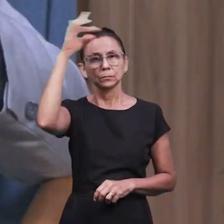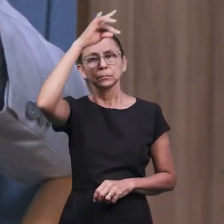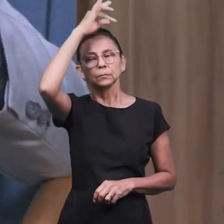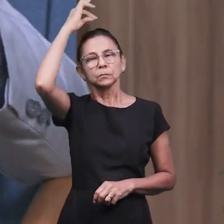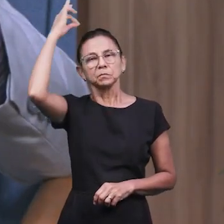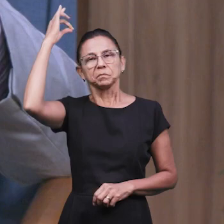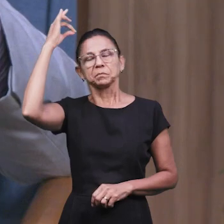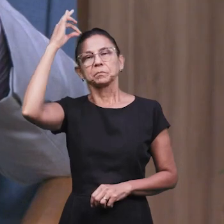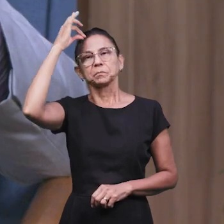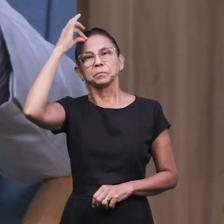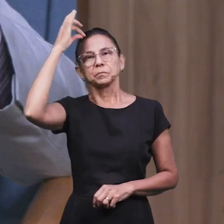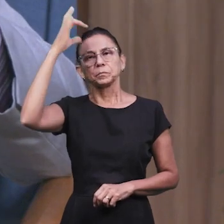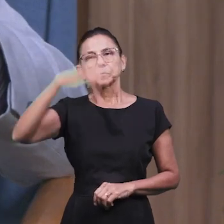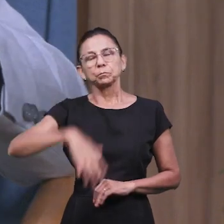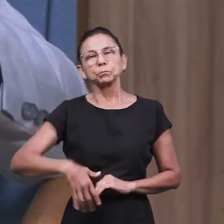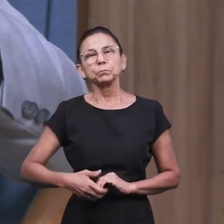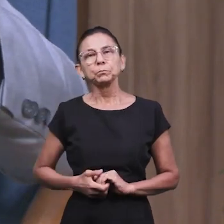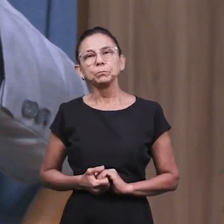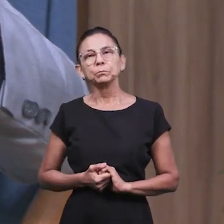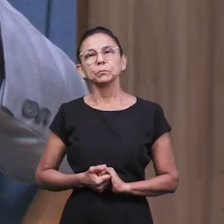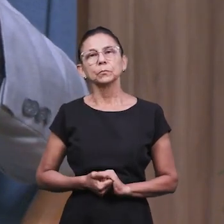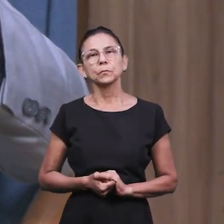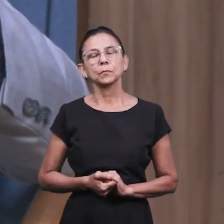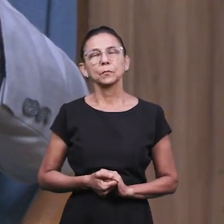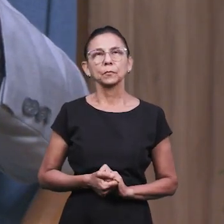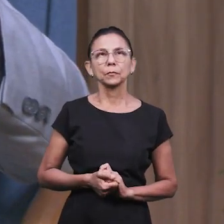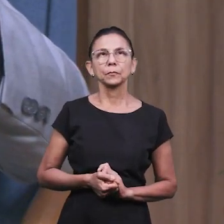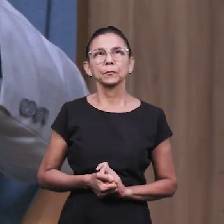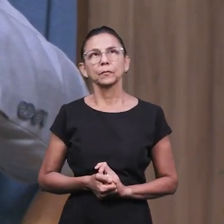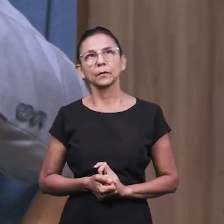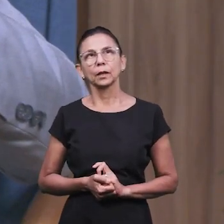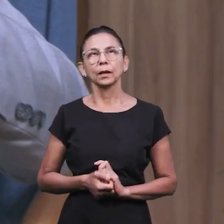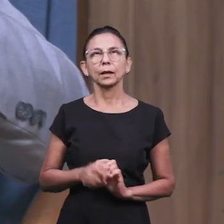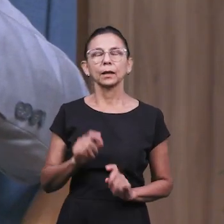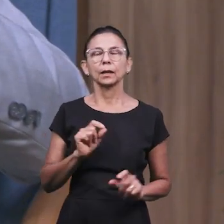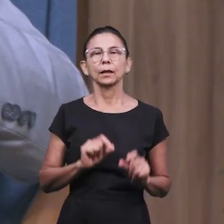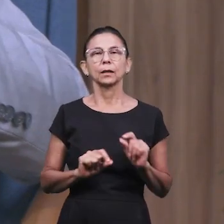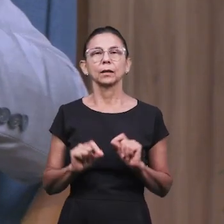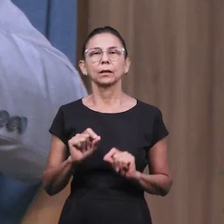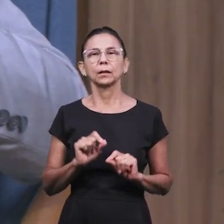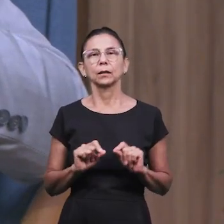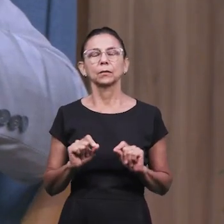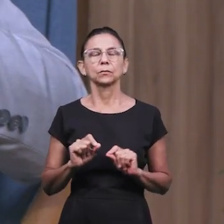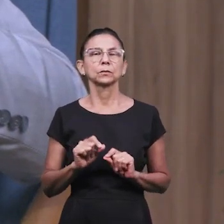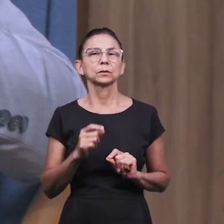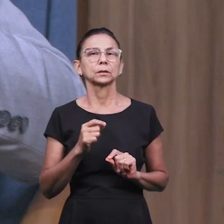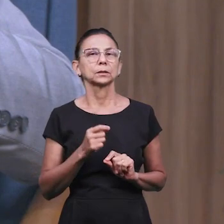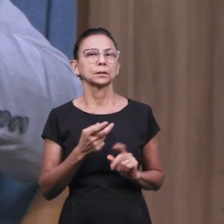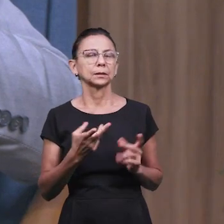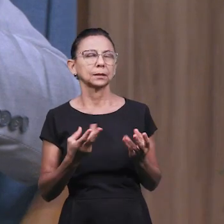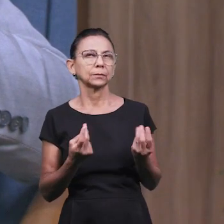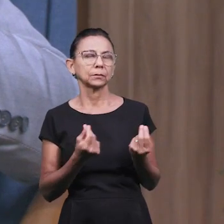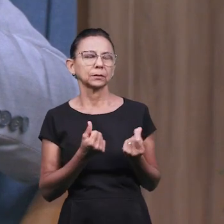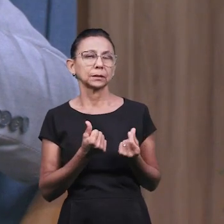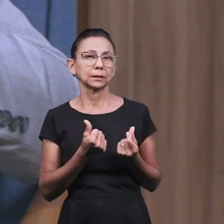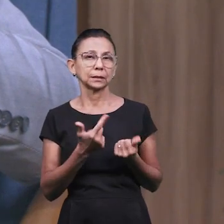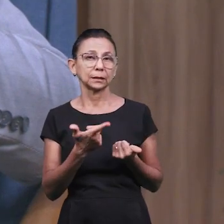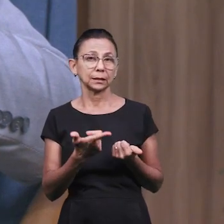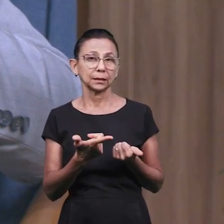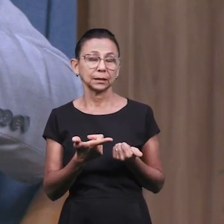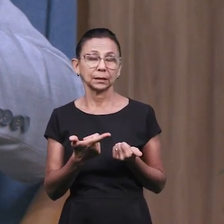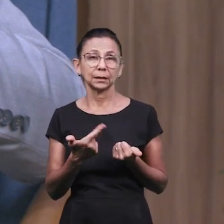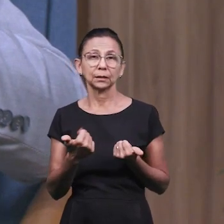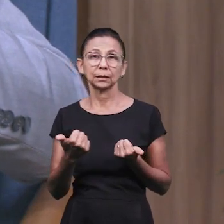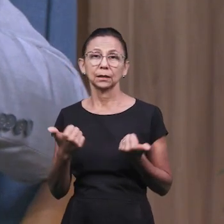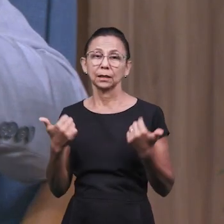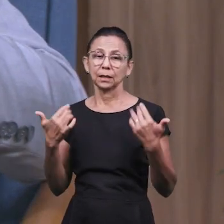essa experiência, você passa a ser, para usar uma expressão que o pastor Daniel falou aqui, passa